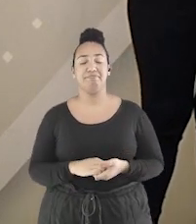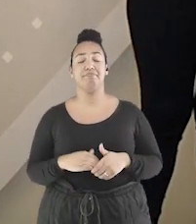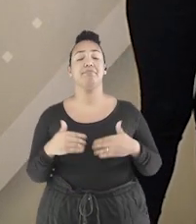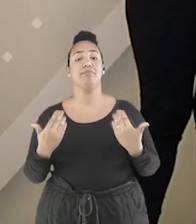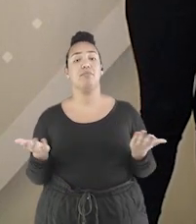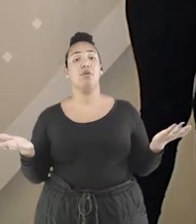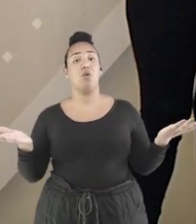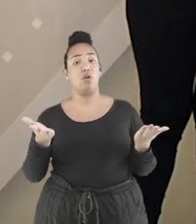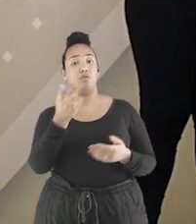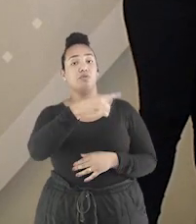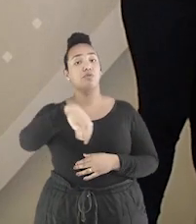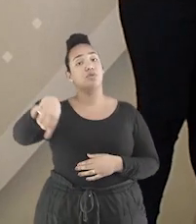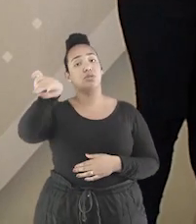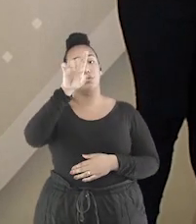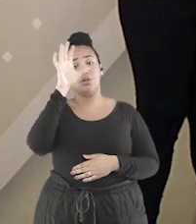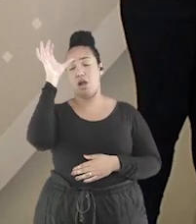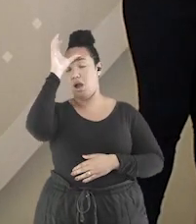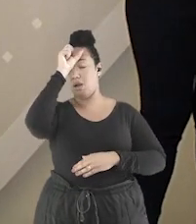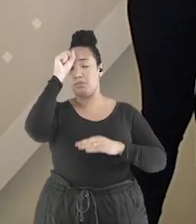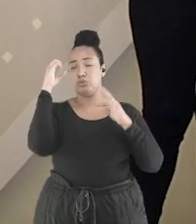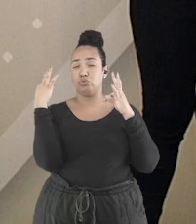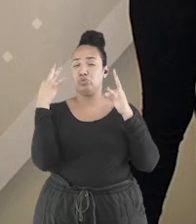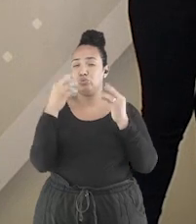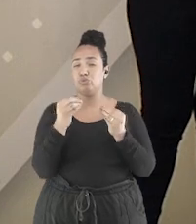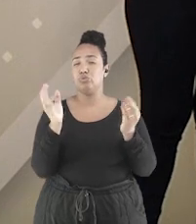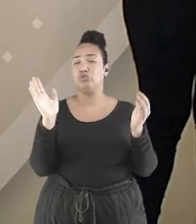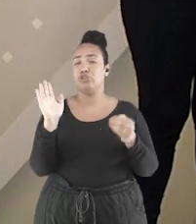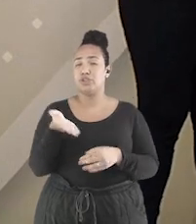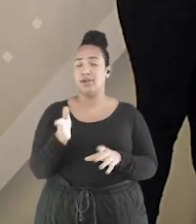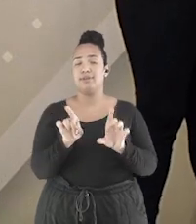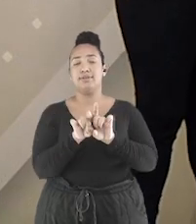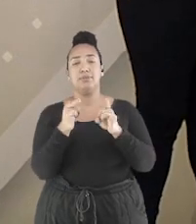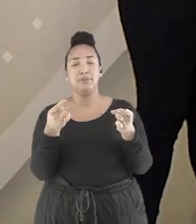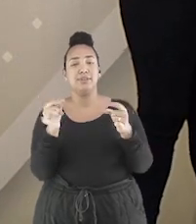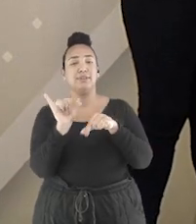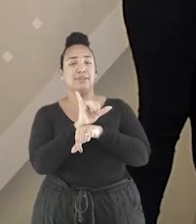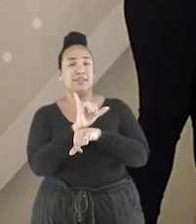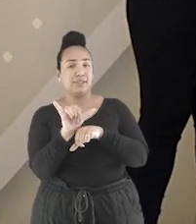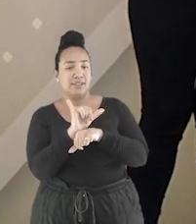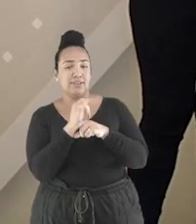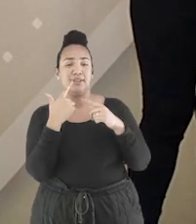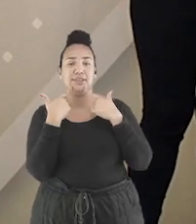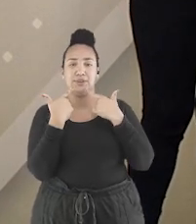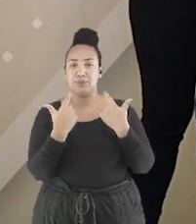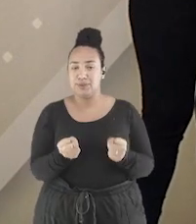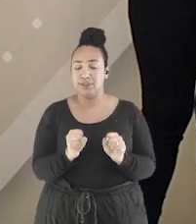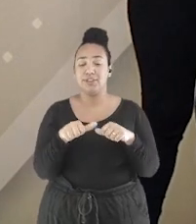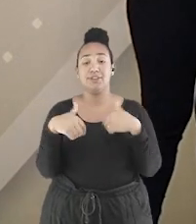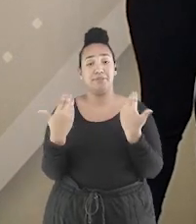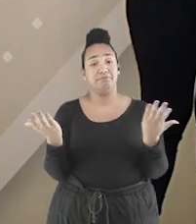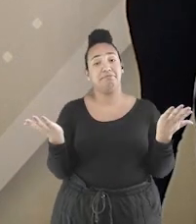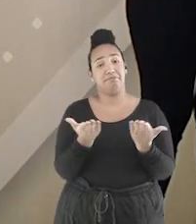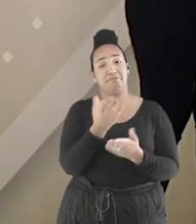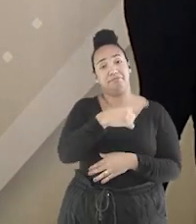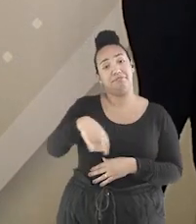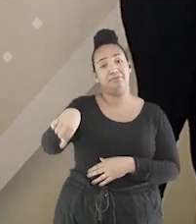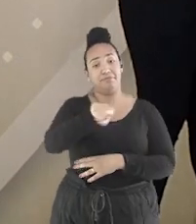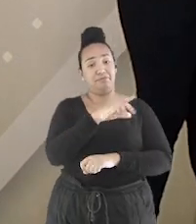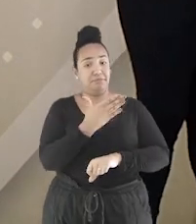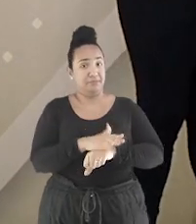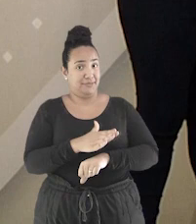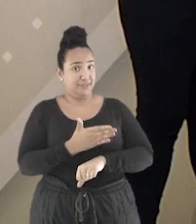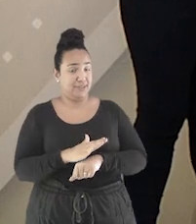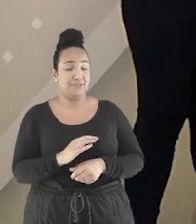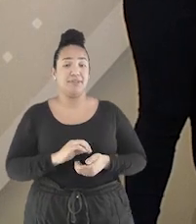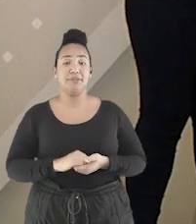sobre expressões idiomáticas, sentido literal e figurado, além de aprendermos um pouco sobre figuras de linguagem, que tal praticarmos